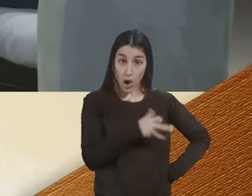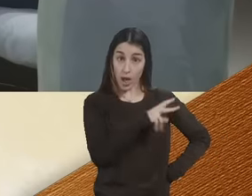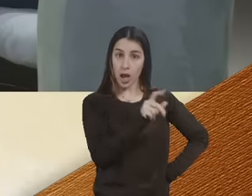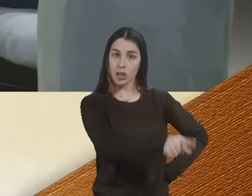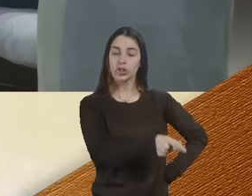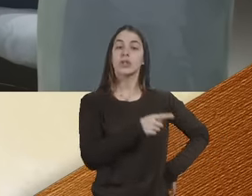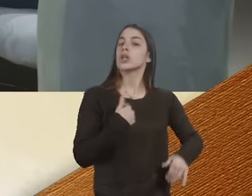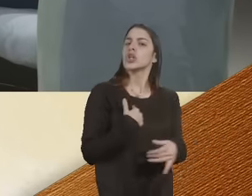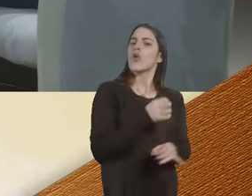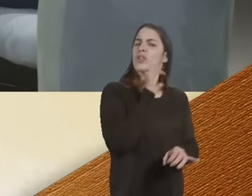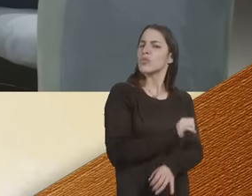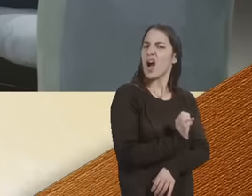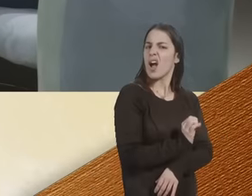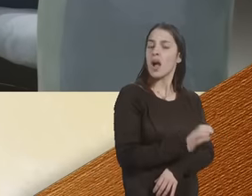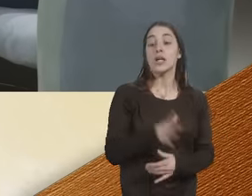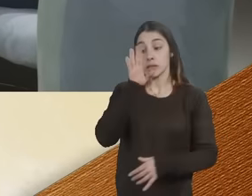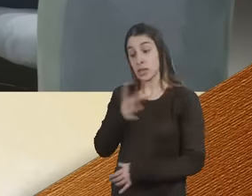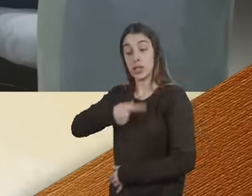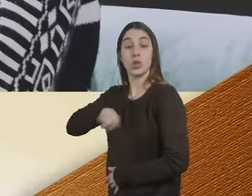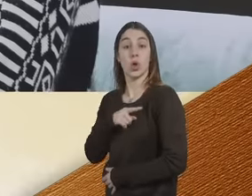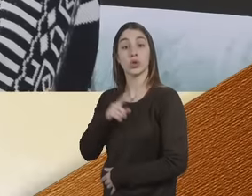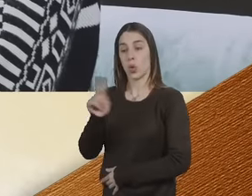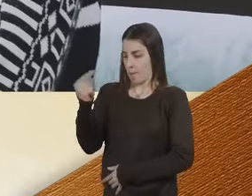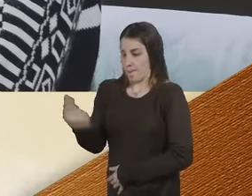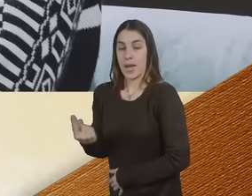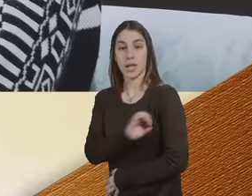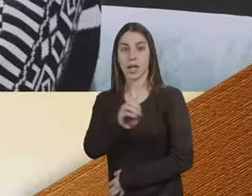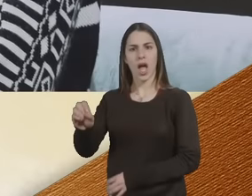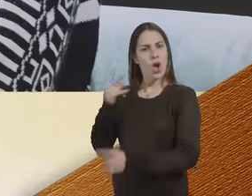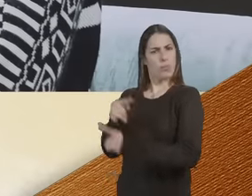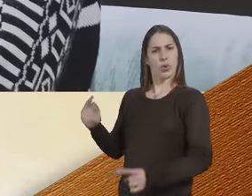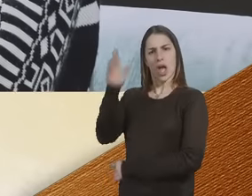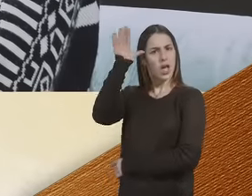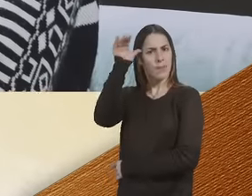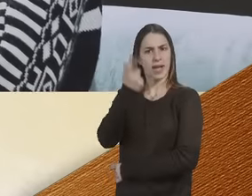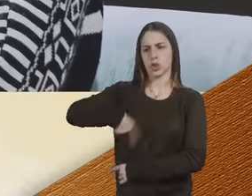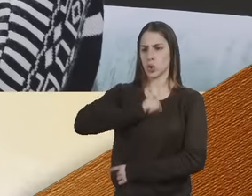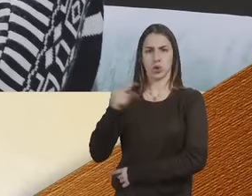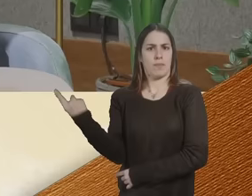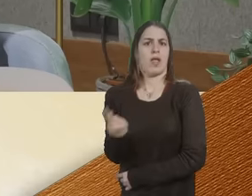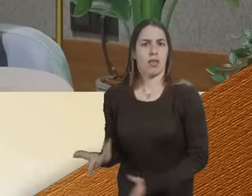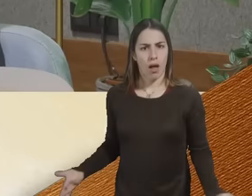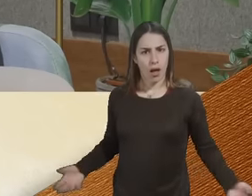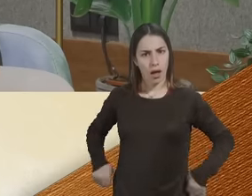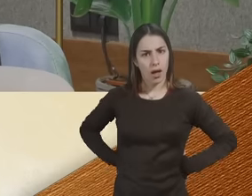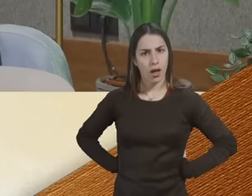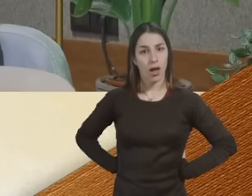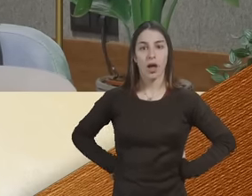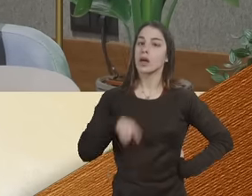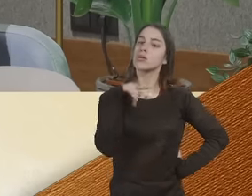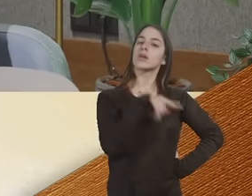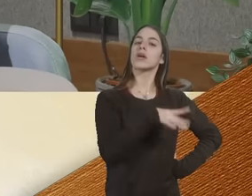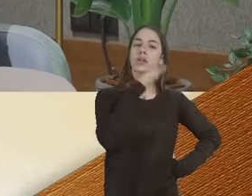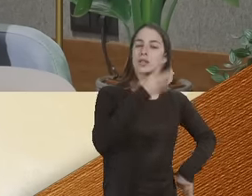tenho filhos, mas... Se nós não somos donos de ninguém, porque é que os nossos animais deveriam de ser também? Acabou de